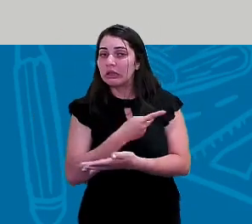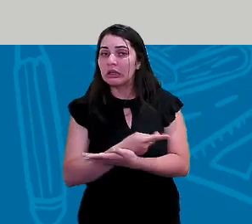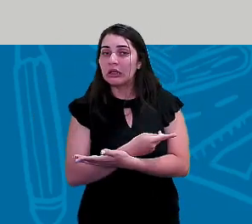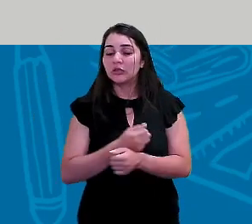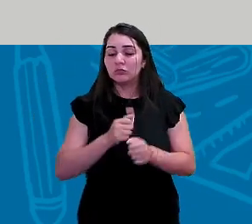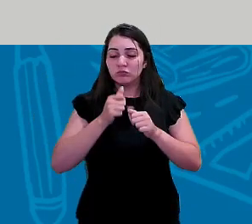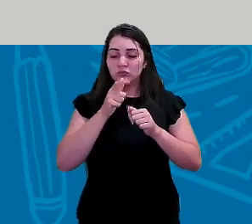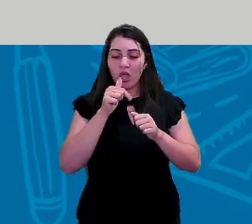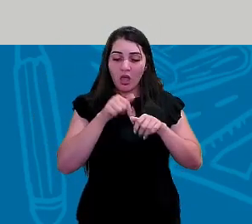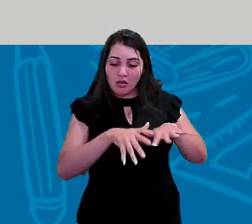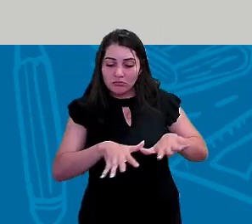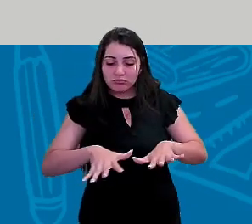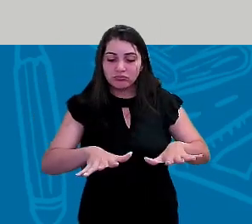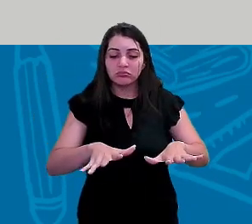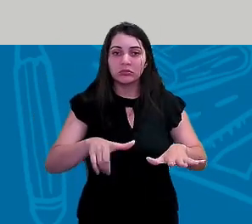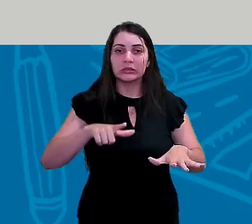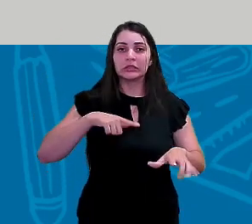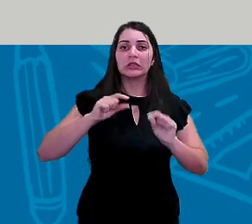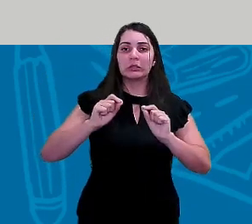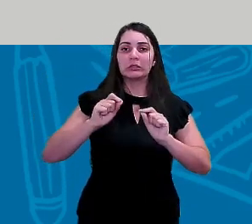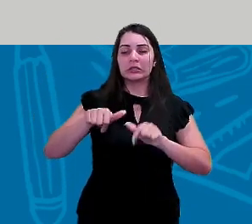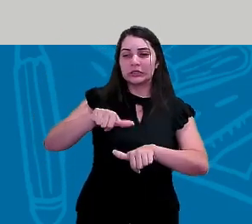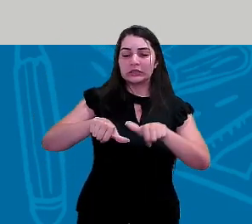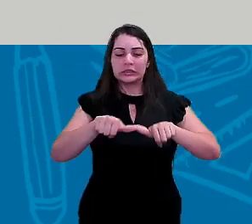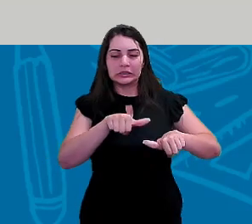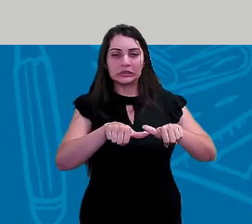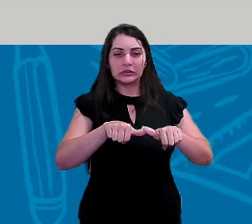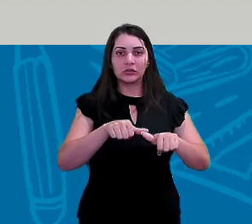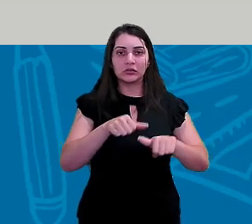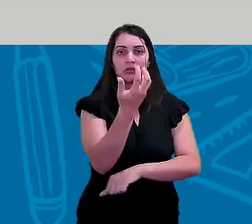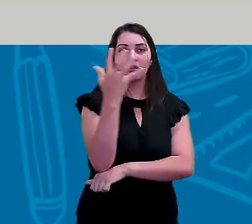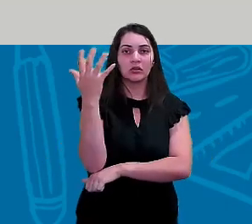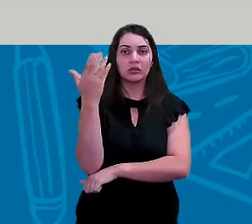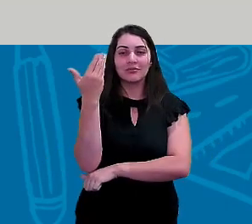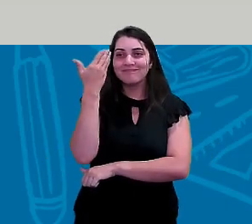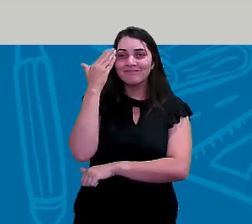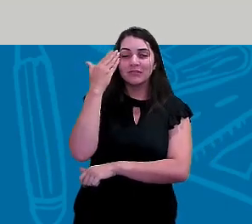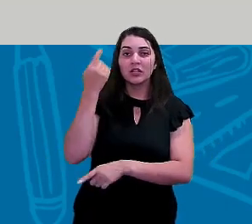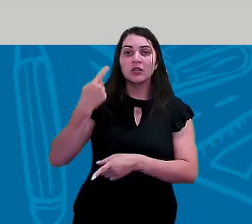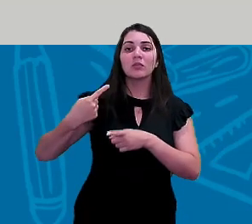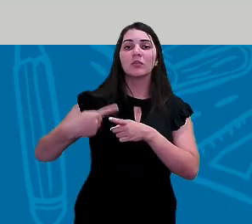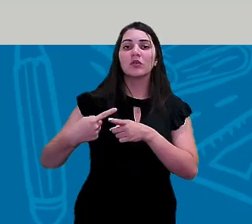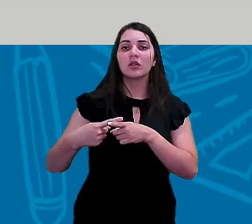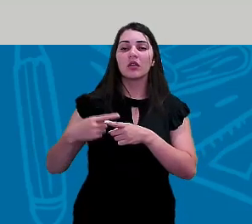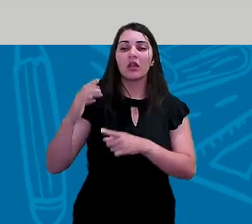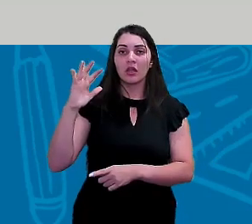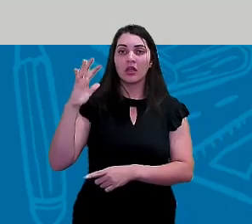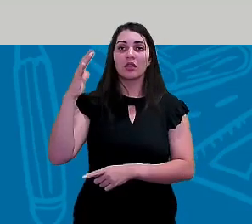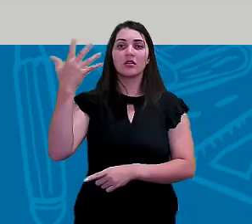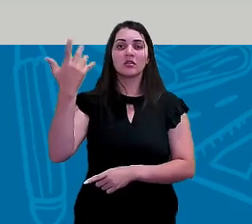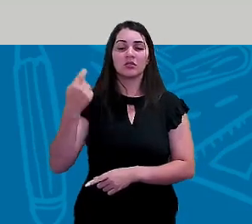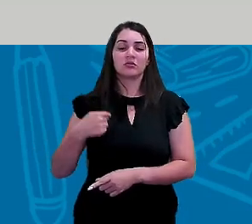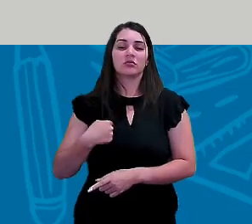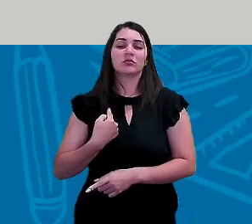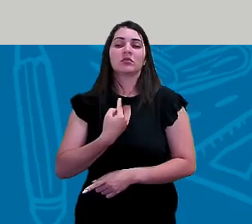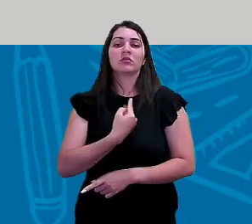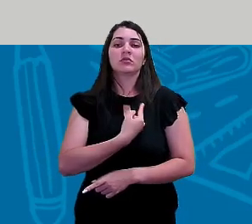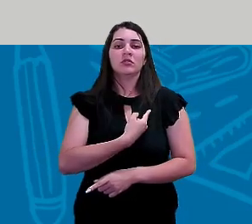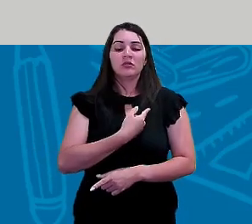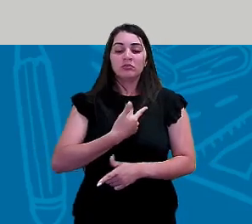Existem tantas reviravoltas da natureza que a gente não entende por quê. Mas é tudo resultado da nossa degradação. É